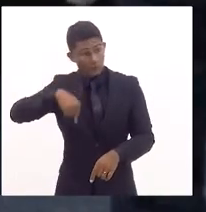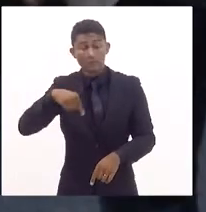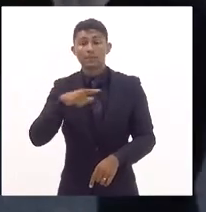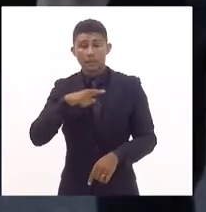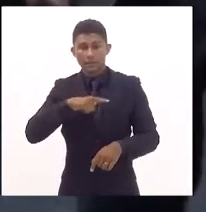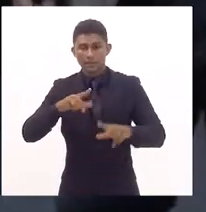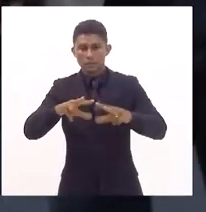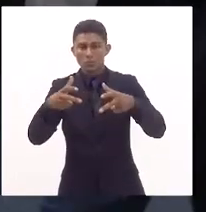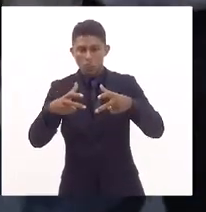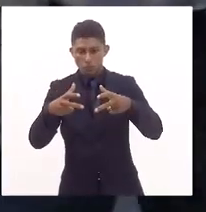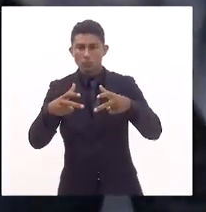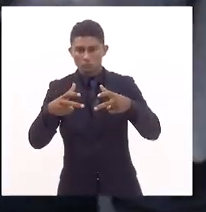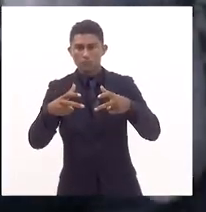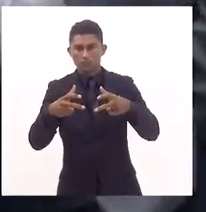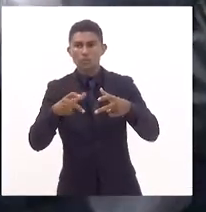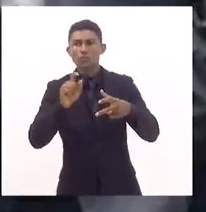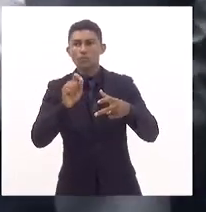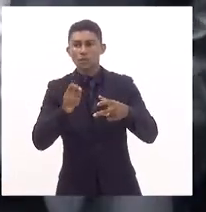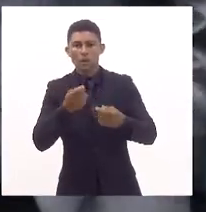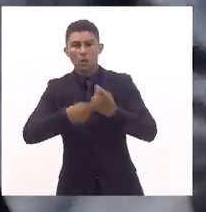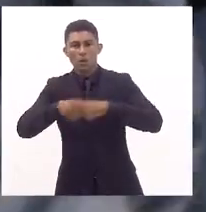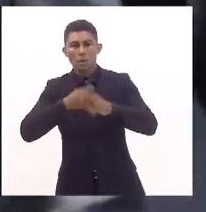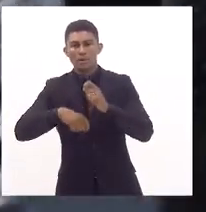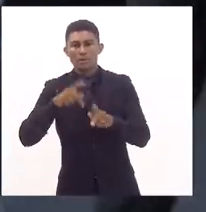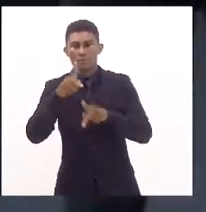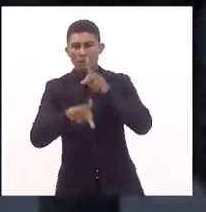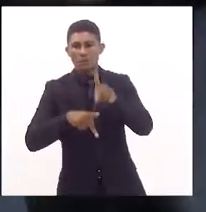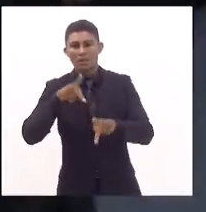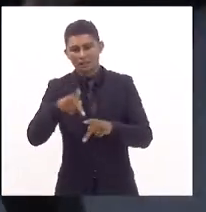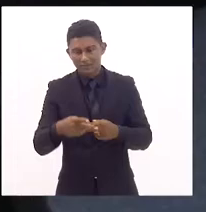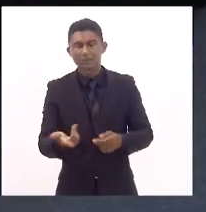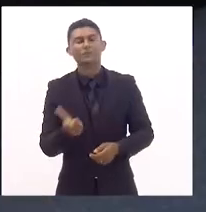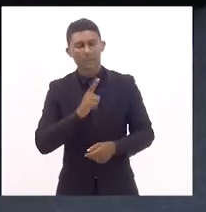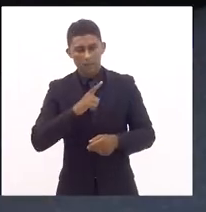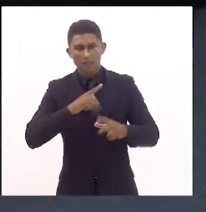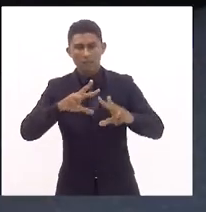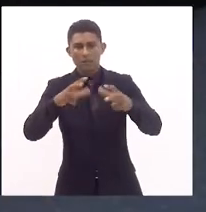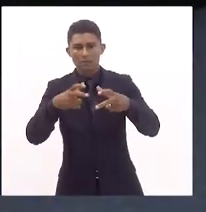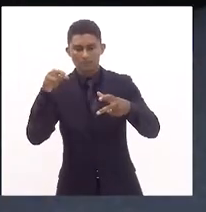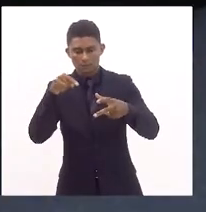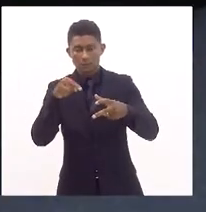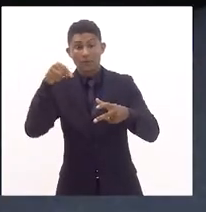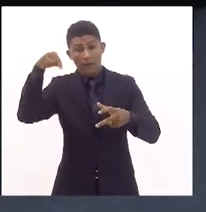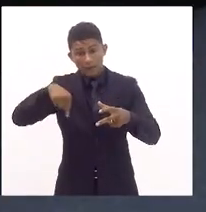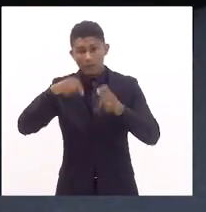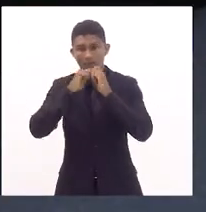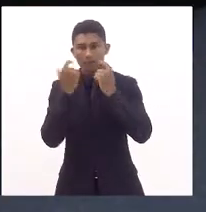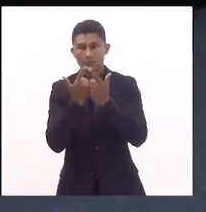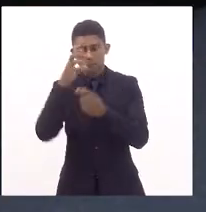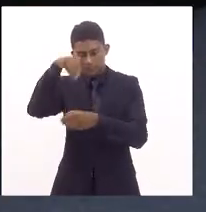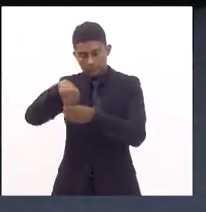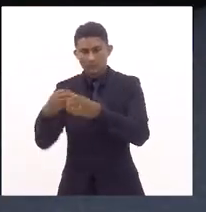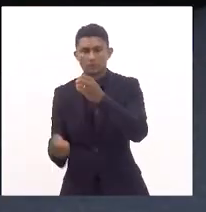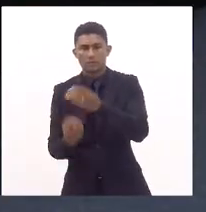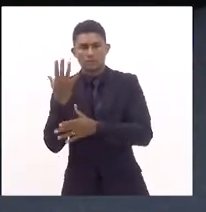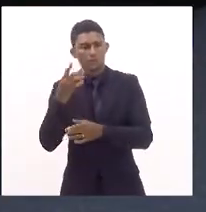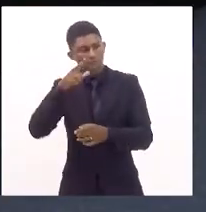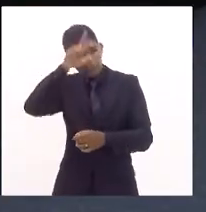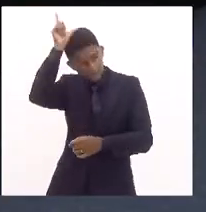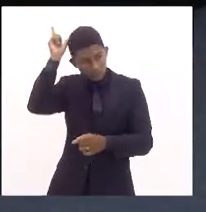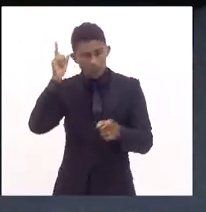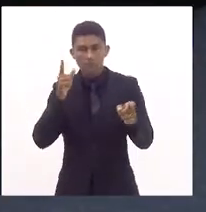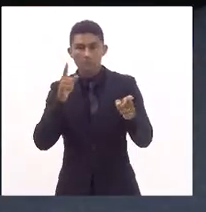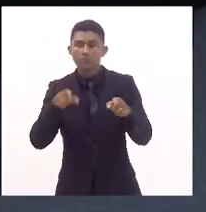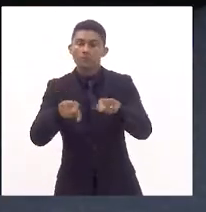parlamentar, que é a Frente Parlamentar da Economia Popular, deputado Eurico, que foi criada nesta casa, Luiz Paulo, deputado